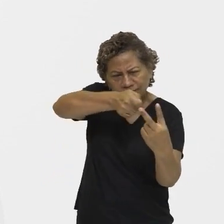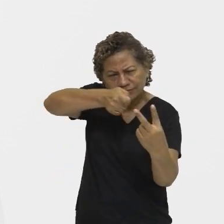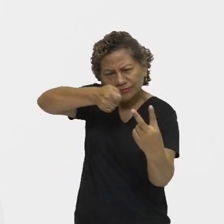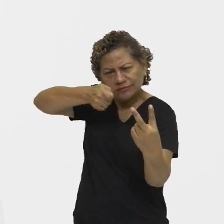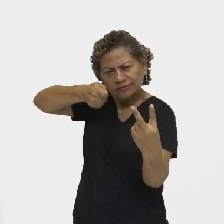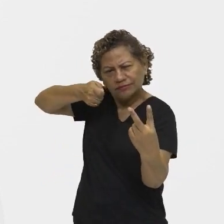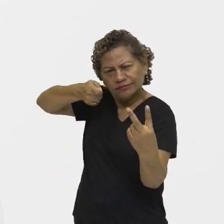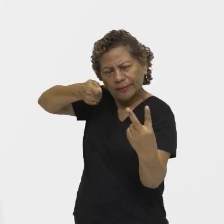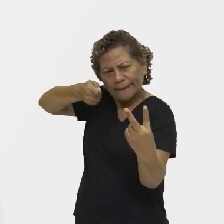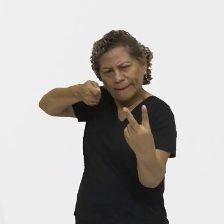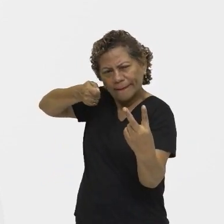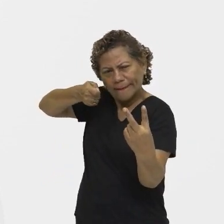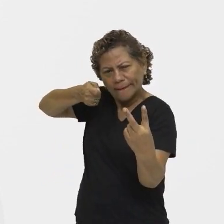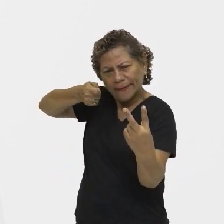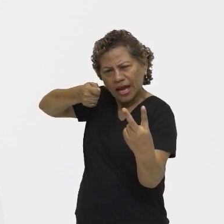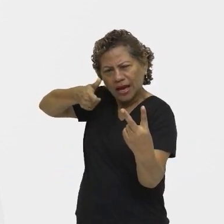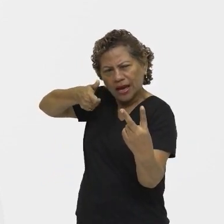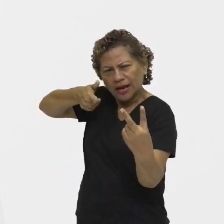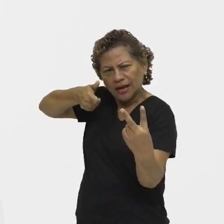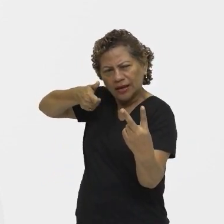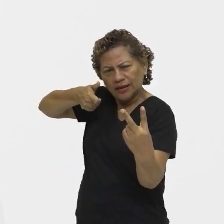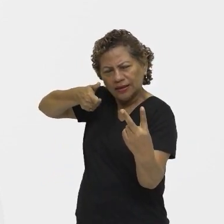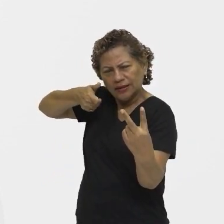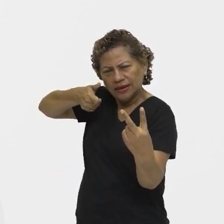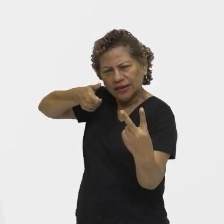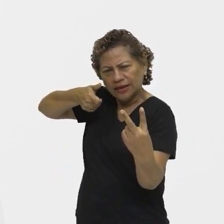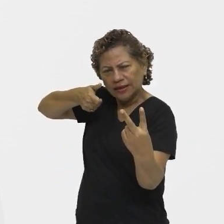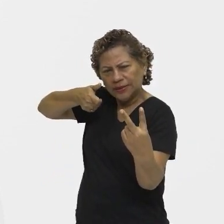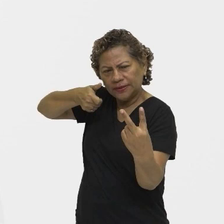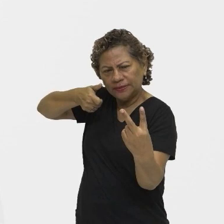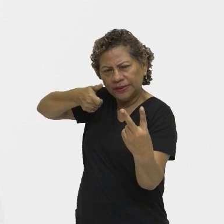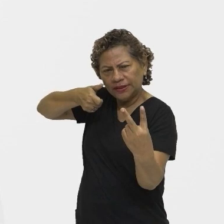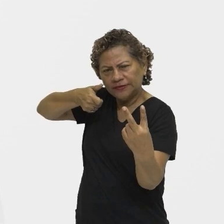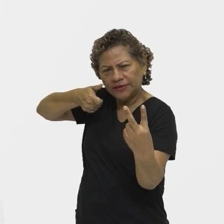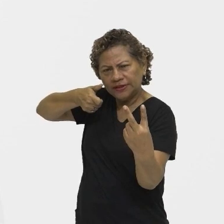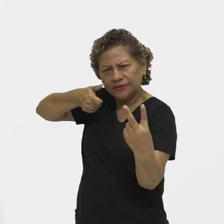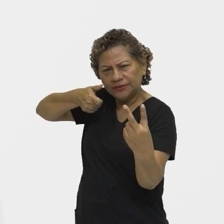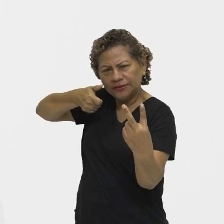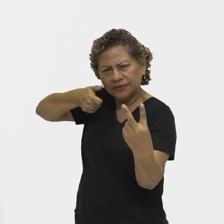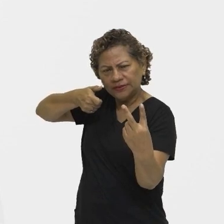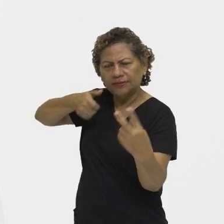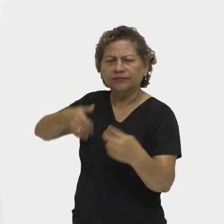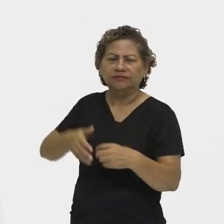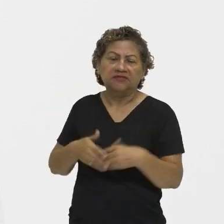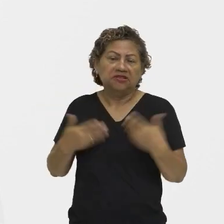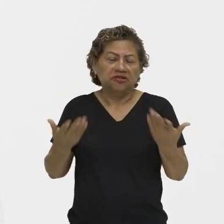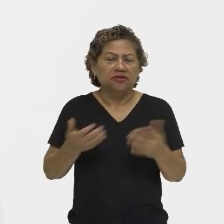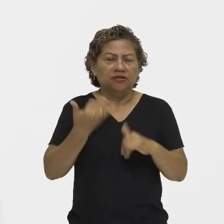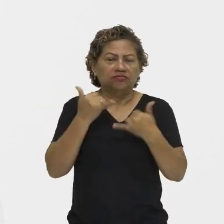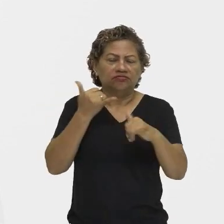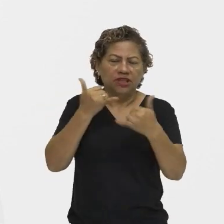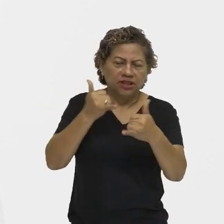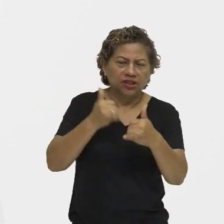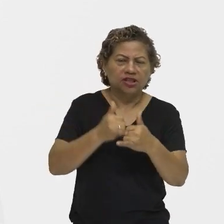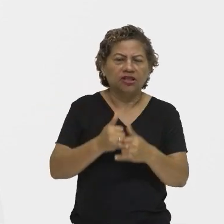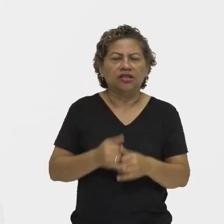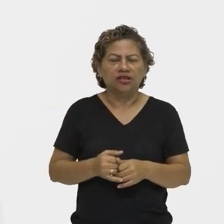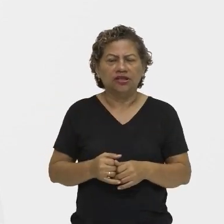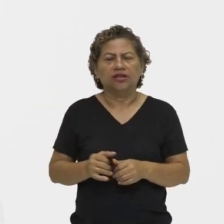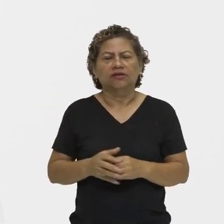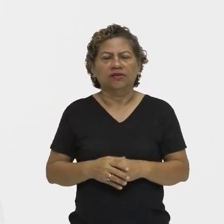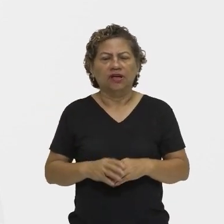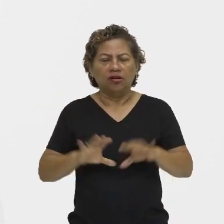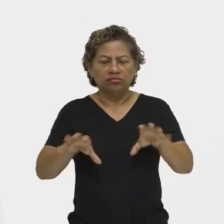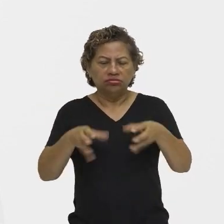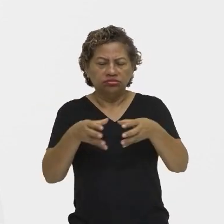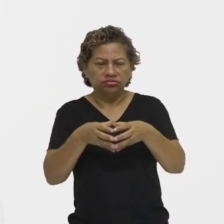o elástico e a bolinha sai com velocidade quando ele larga, né? A energia foi acumulada nas